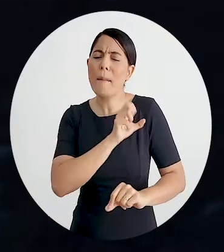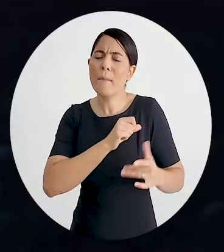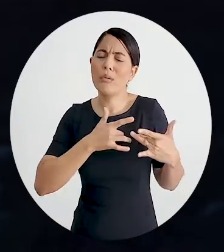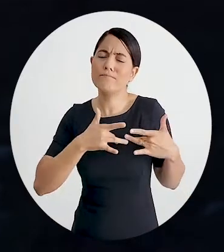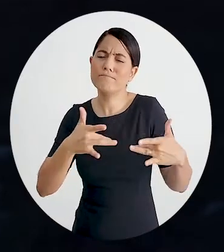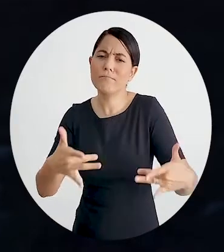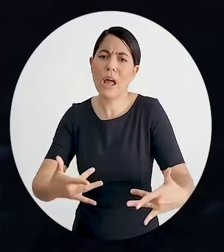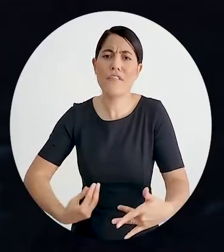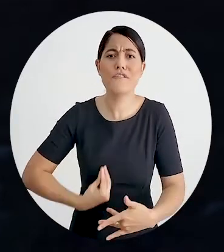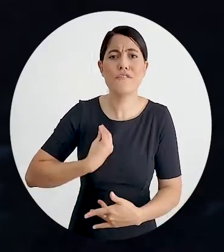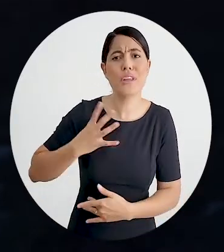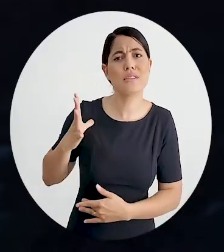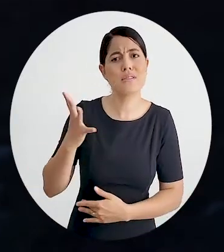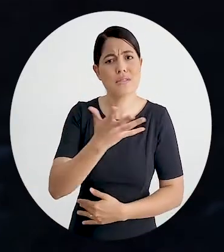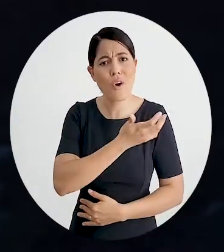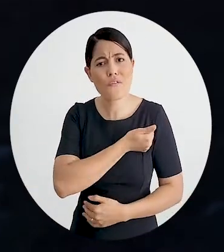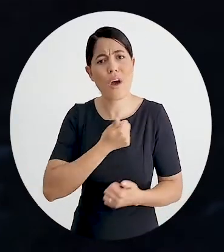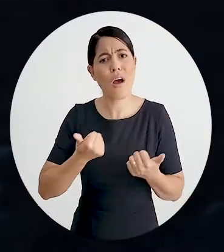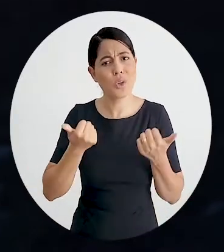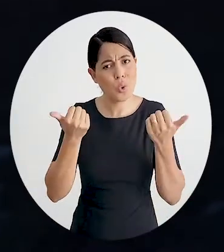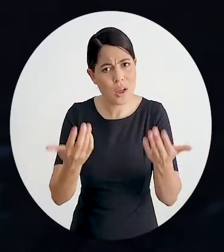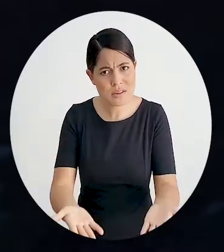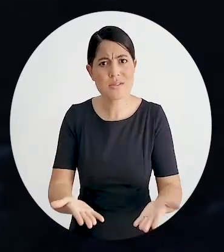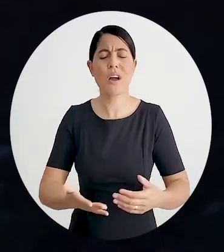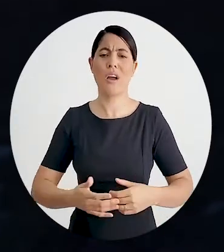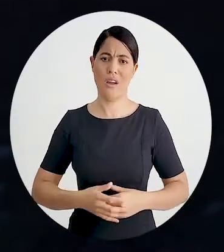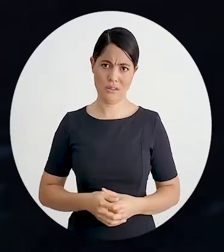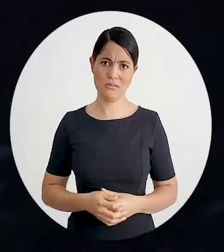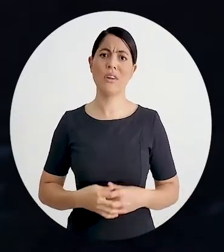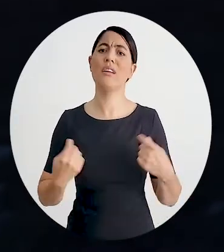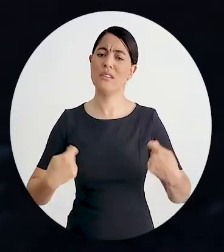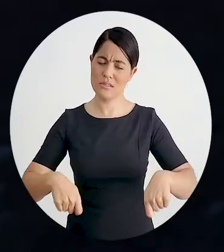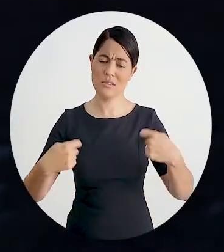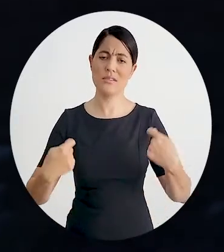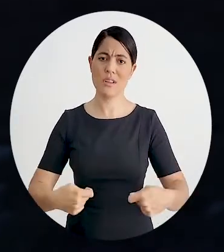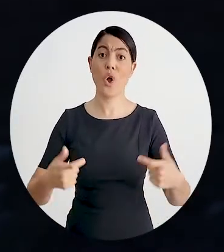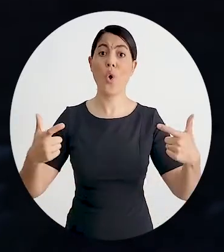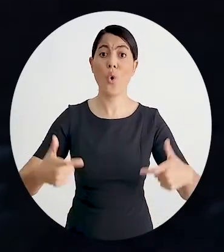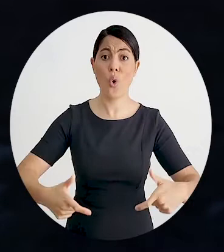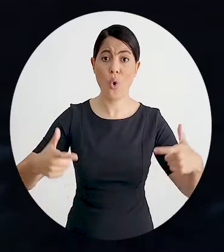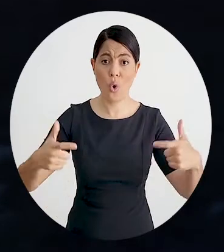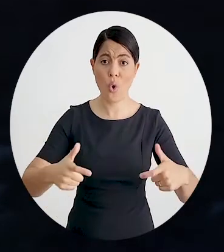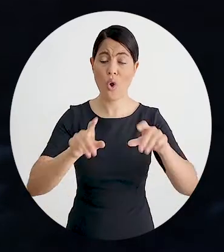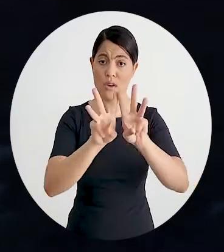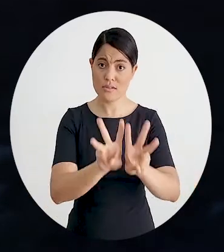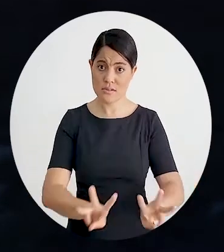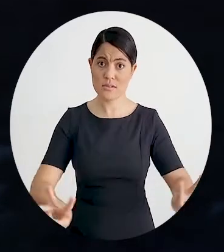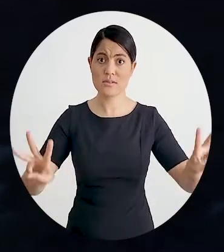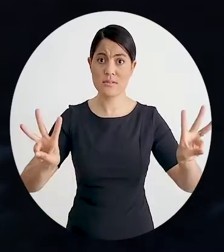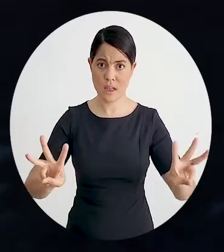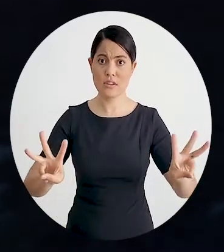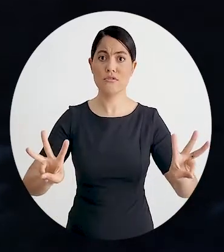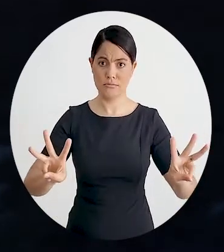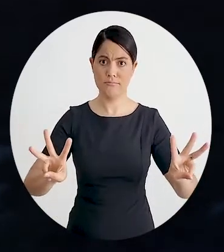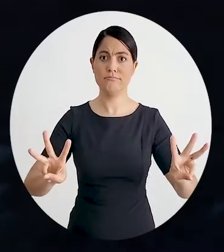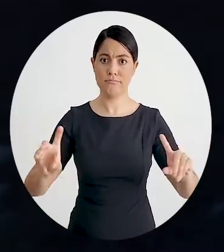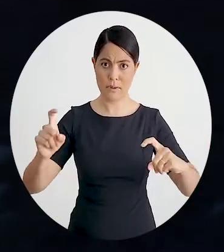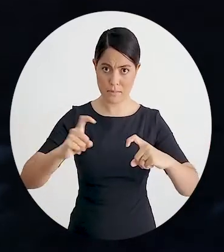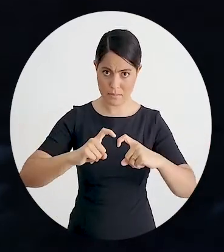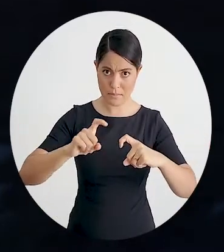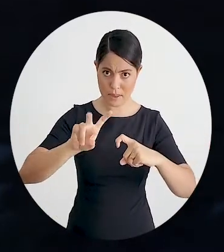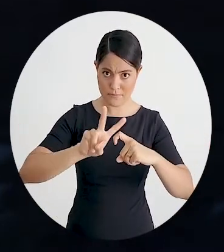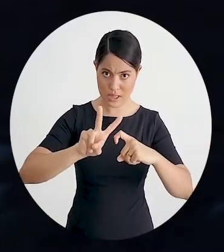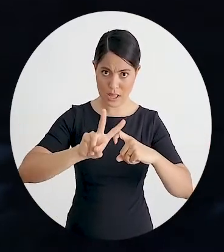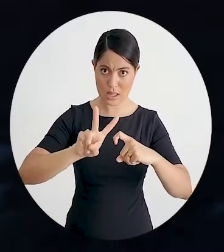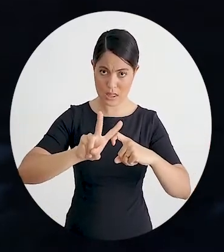de salvamento de vidas. Faça a sua doação, leve o seu material, consulte o site do Conselho Regional de Medicina Veterinária, lá está a